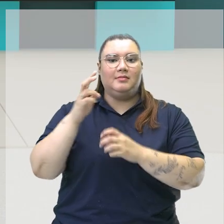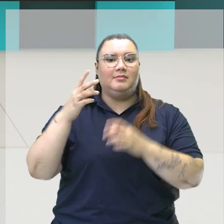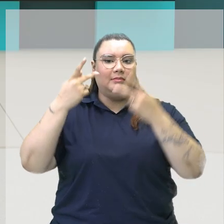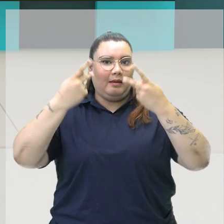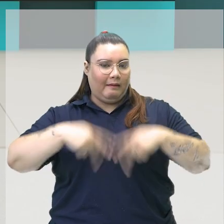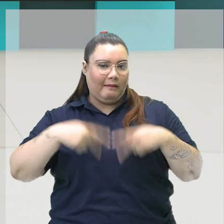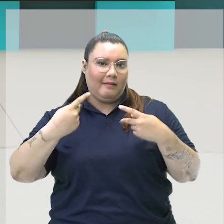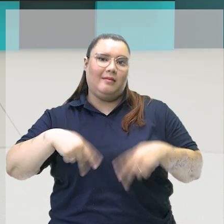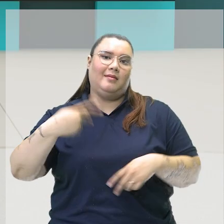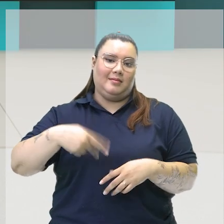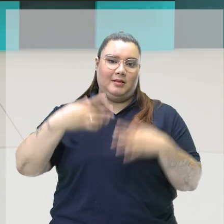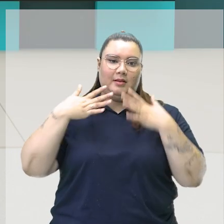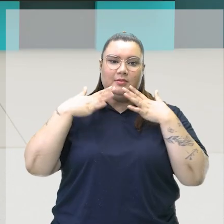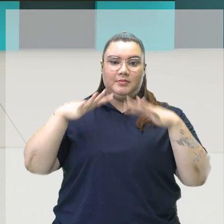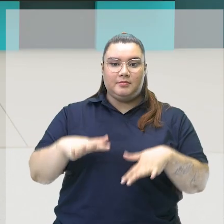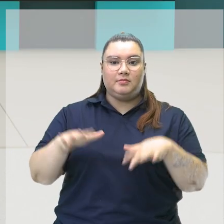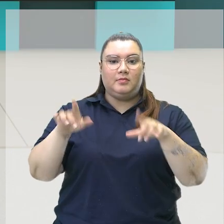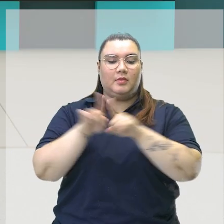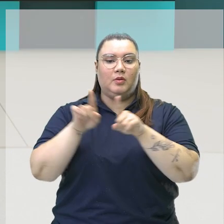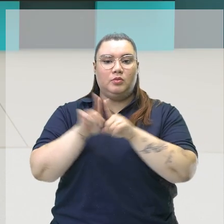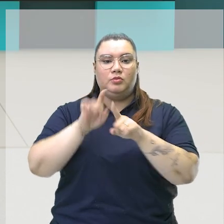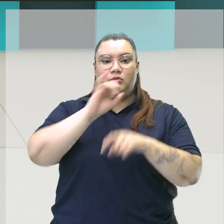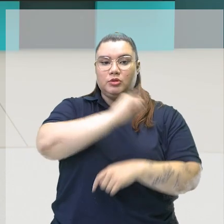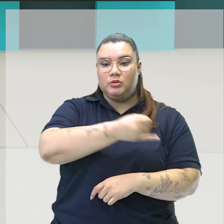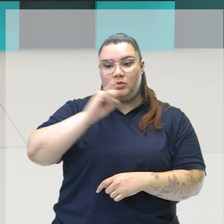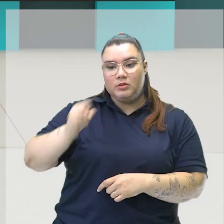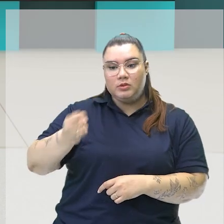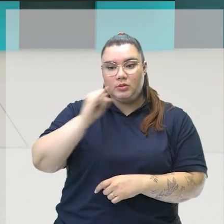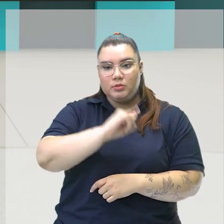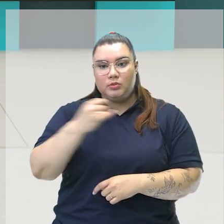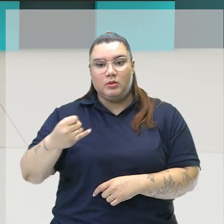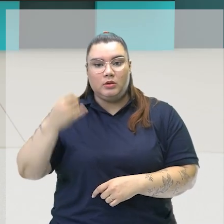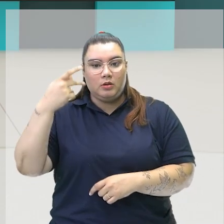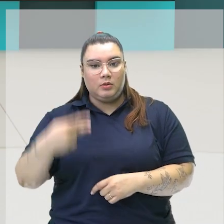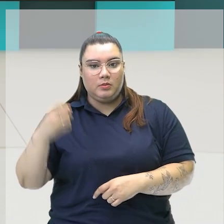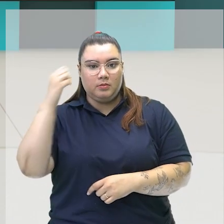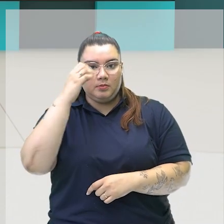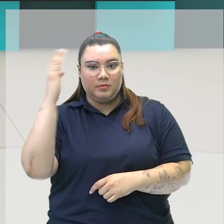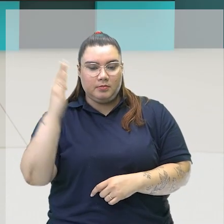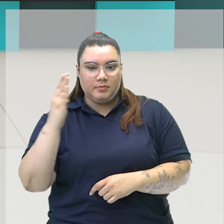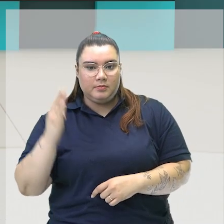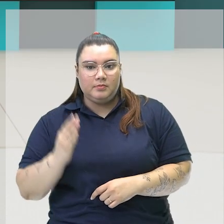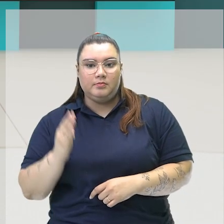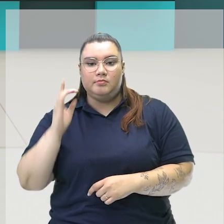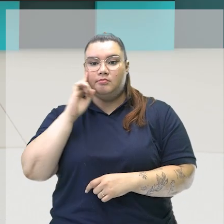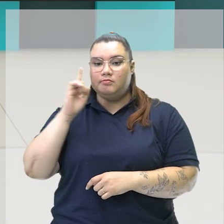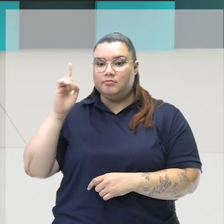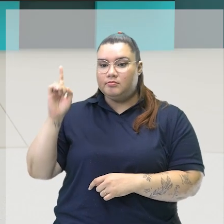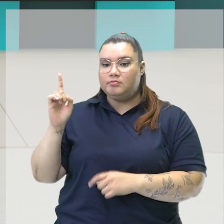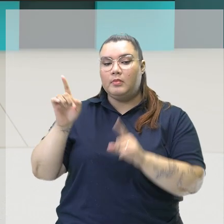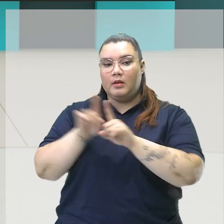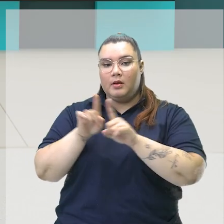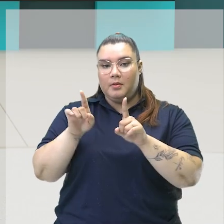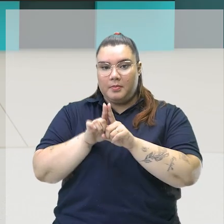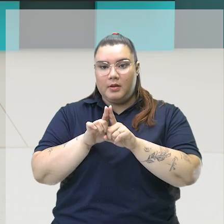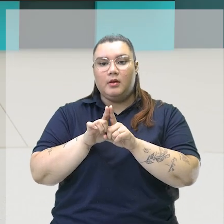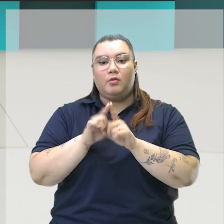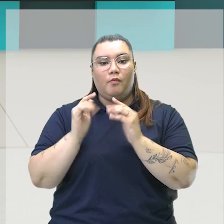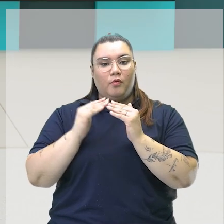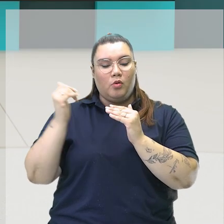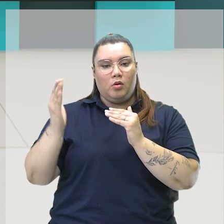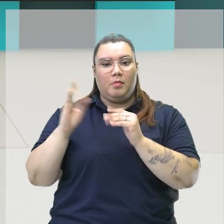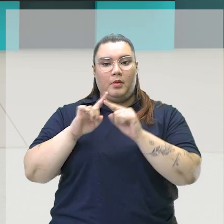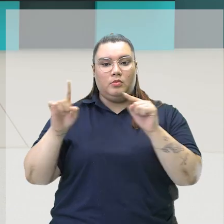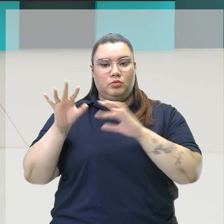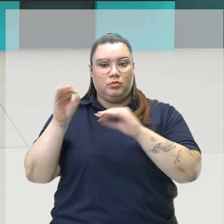registrada, né? Muito conhecida. Nós também temos o jiu-jitsu brasileiro. A gente sabe que quando chegou, veio de fora, mas quando chegou aqui, ganhou